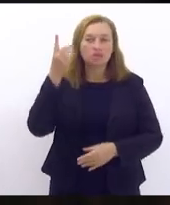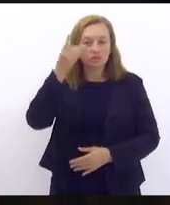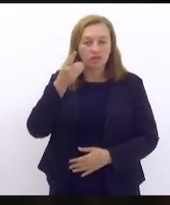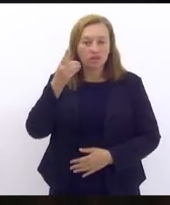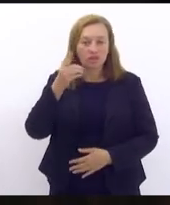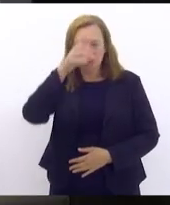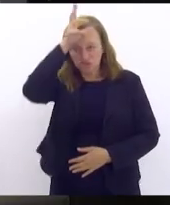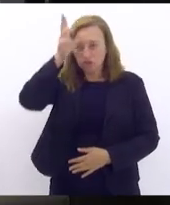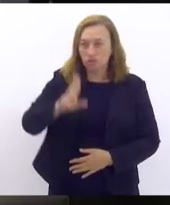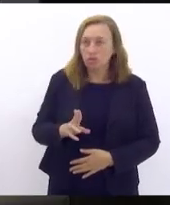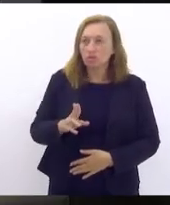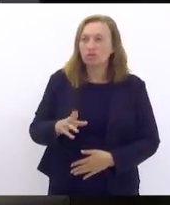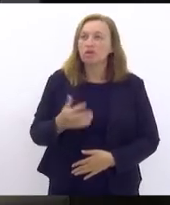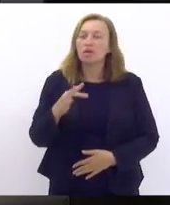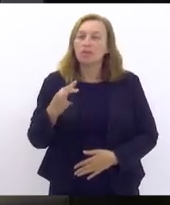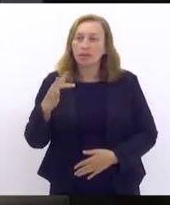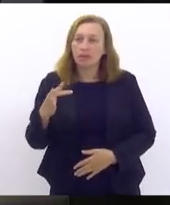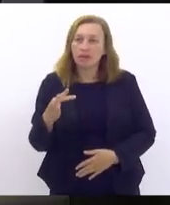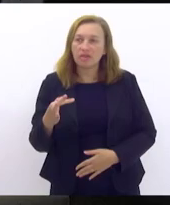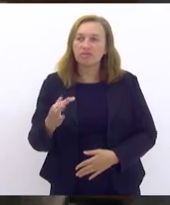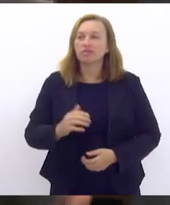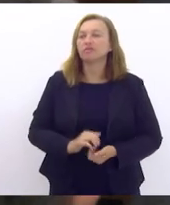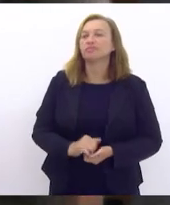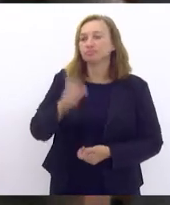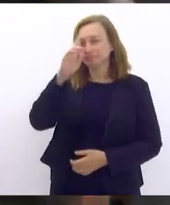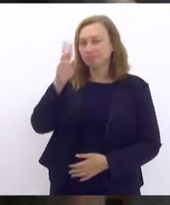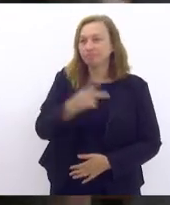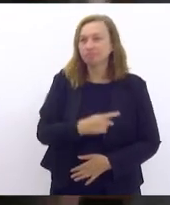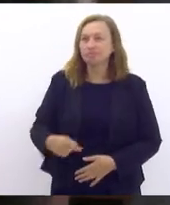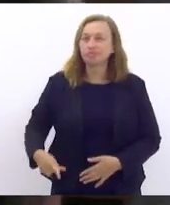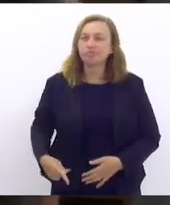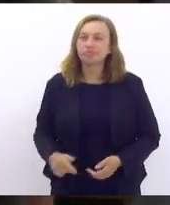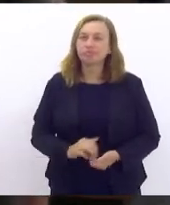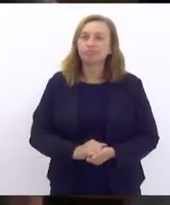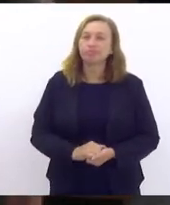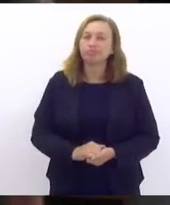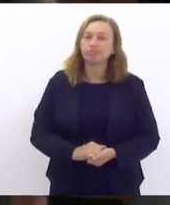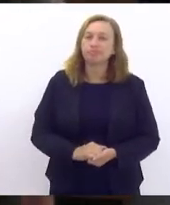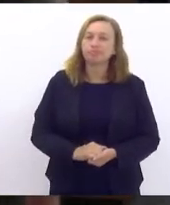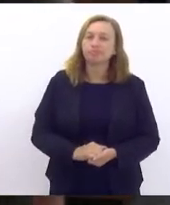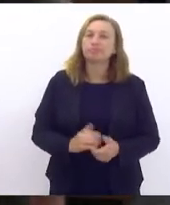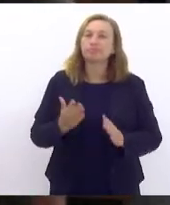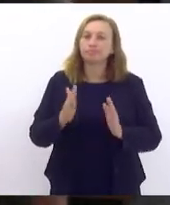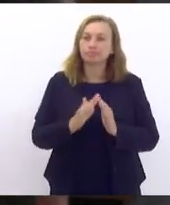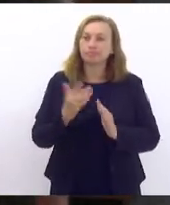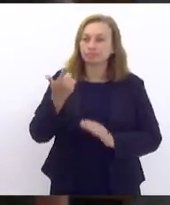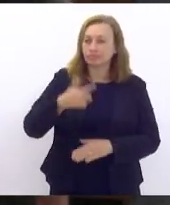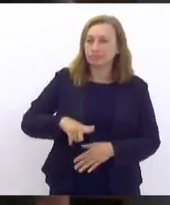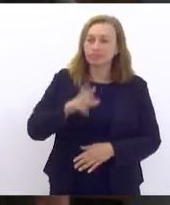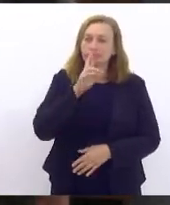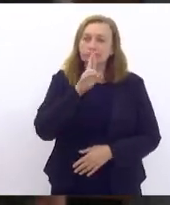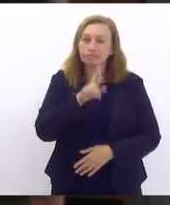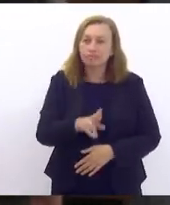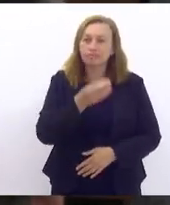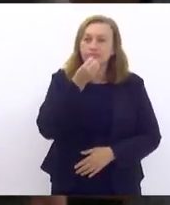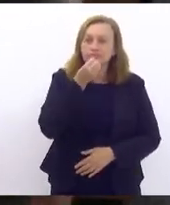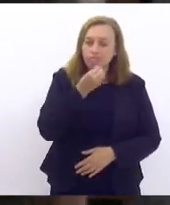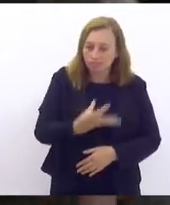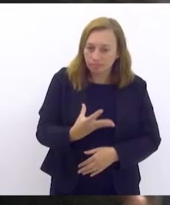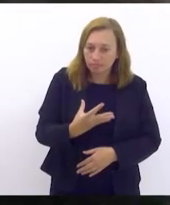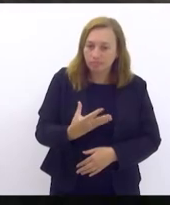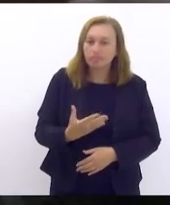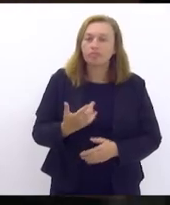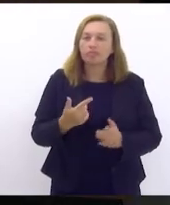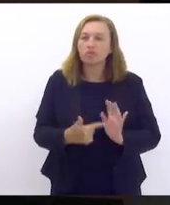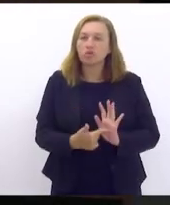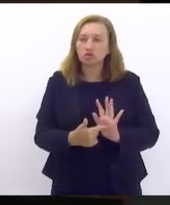Ju. Muito breve a declaração, senhor presidente. Essa casa, mais uma vez, dá uma resposta muito positiva